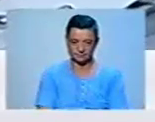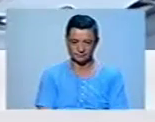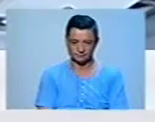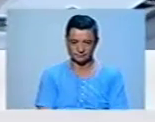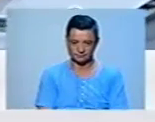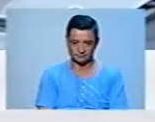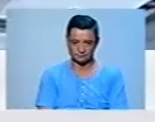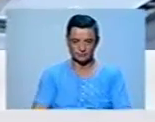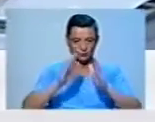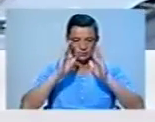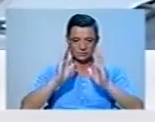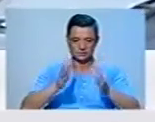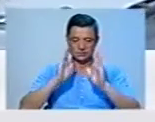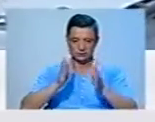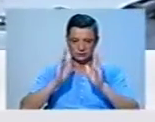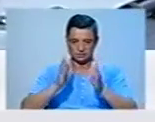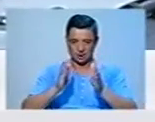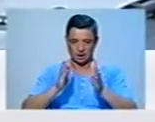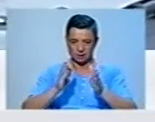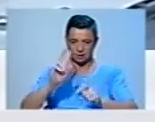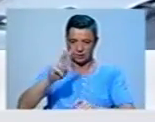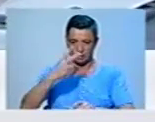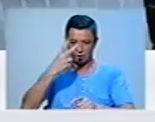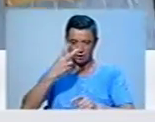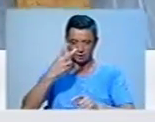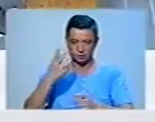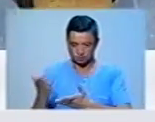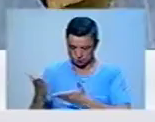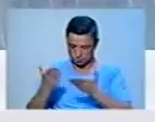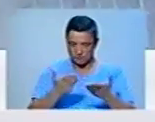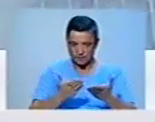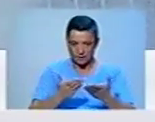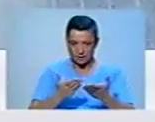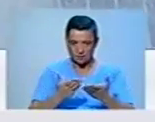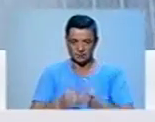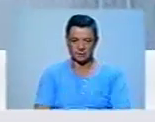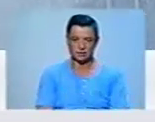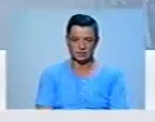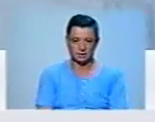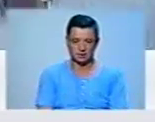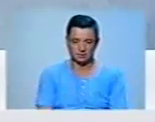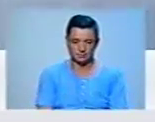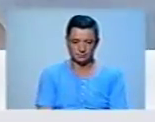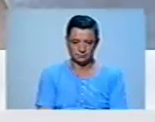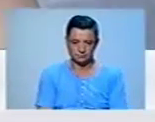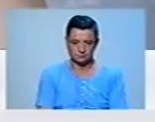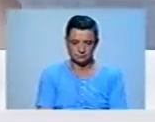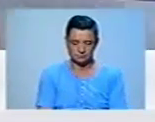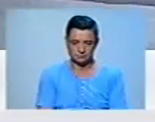Já temos aqui os nossos dois convidados especialíssimos. Ótimo, Sónia, pode ser? Ótimo, porque o Inês e a Margarida Cardial. Que